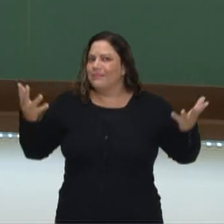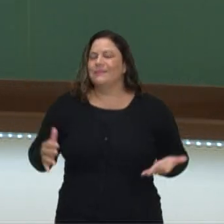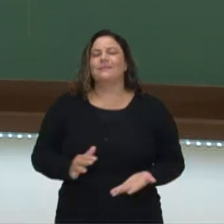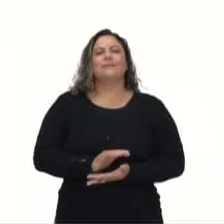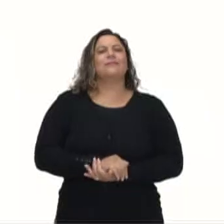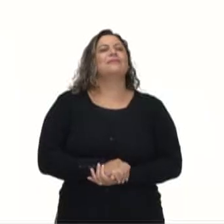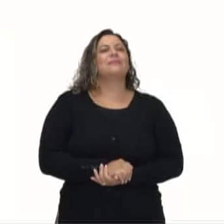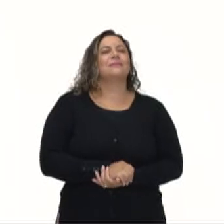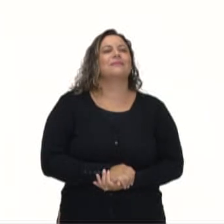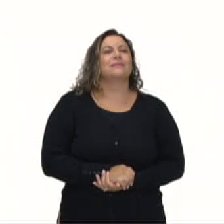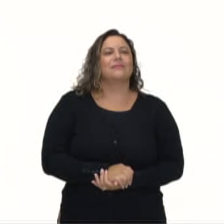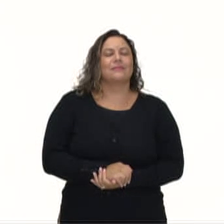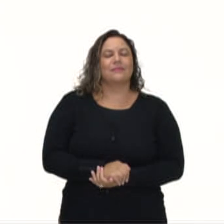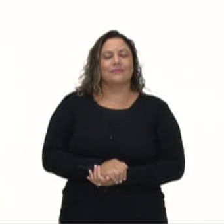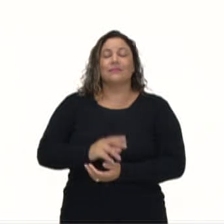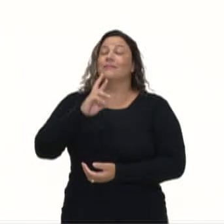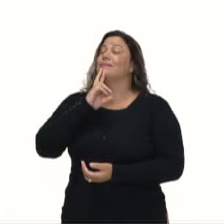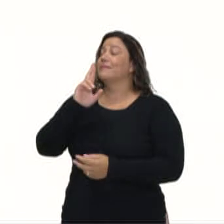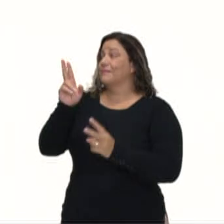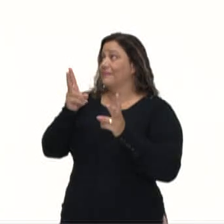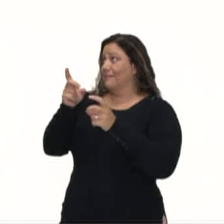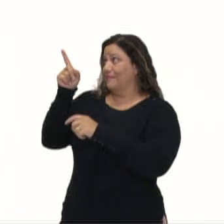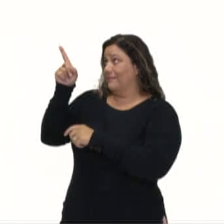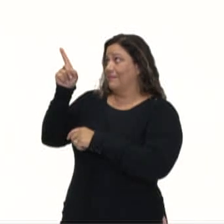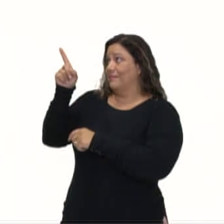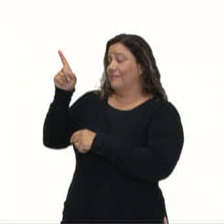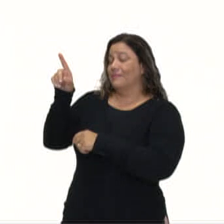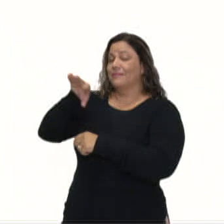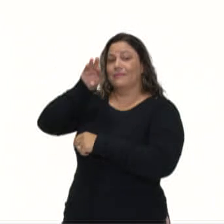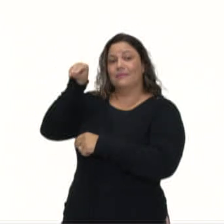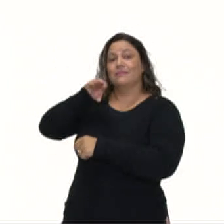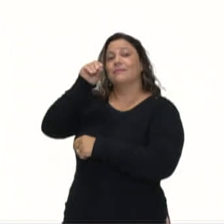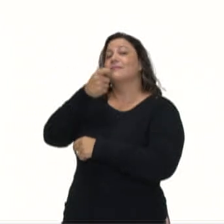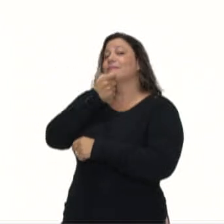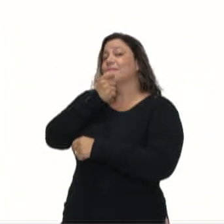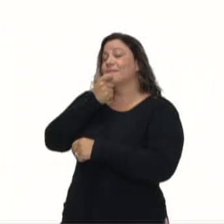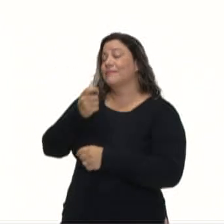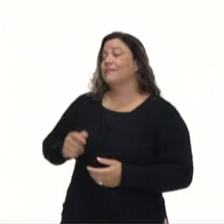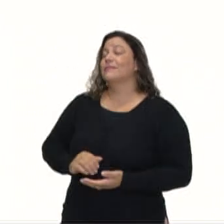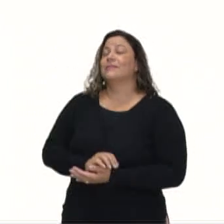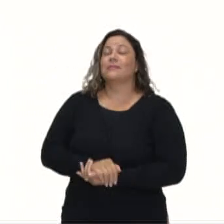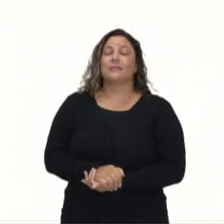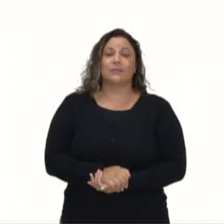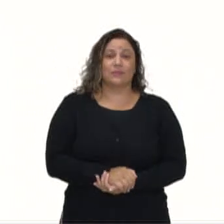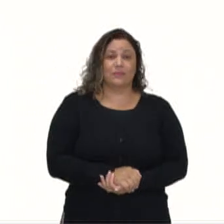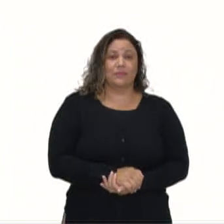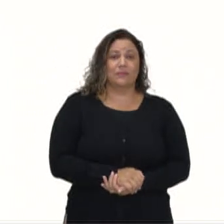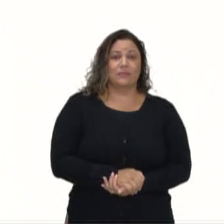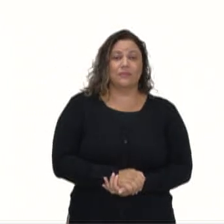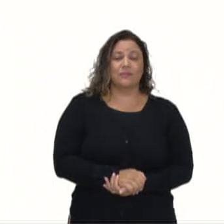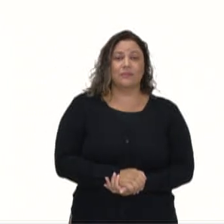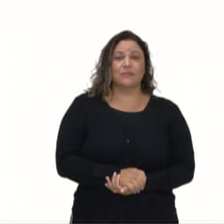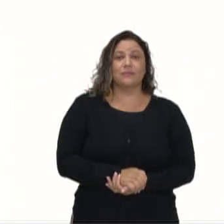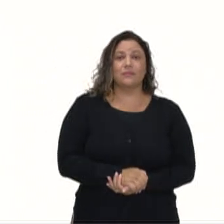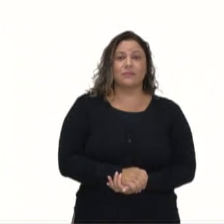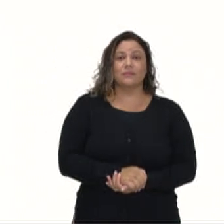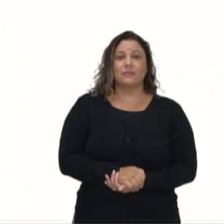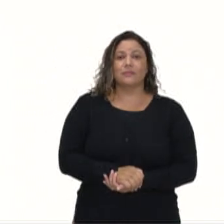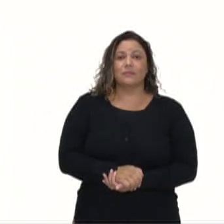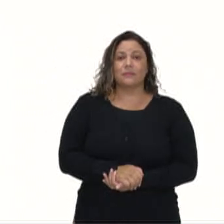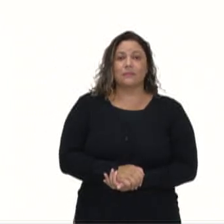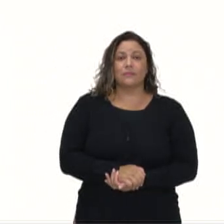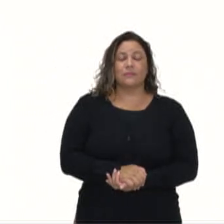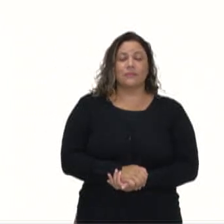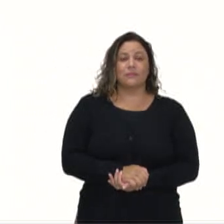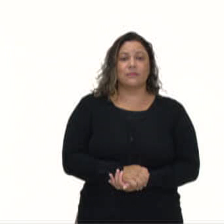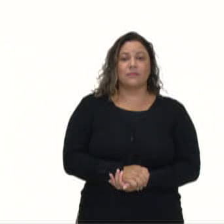responde, I'm doing what I enjoy doing. To me, it is such fun creating